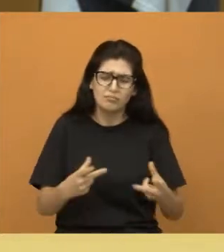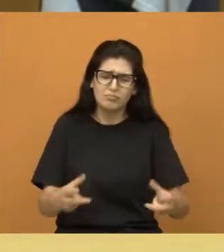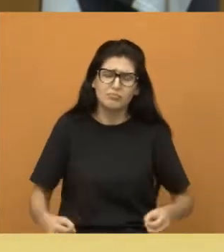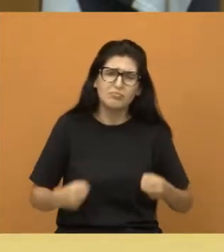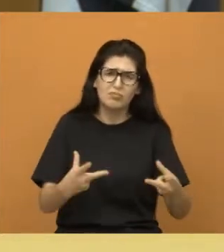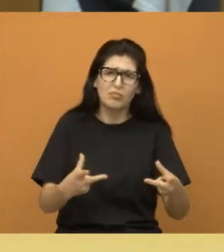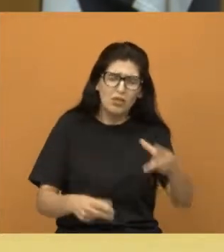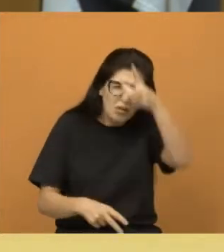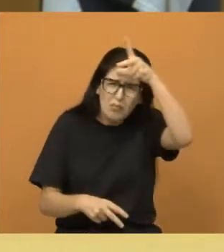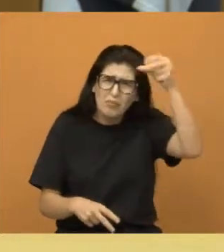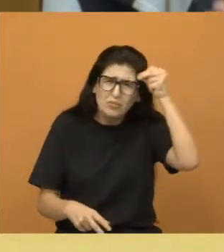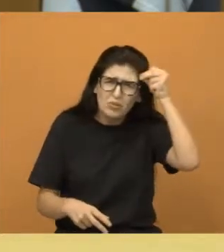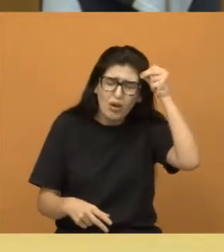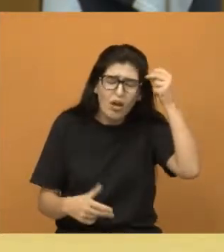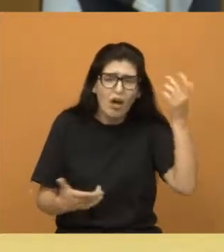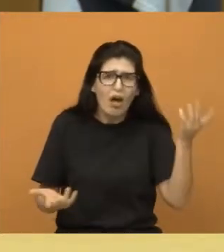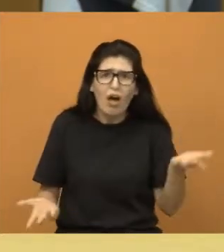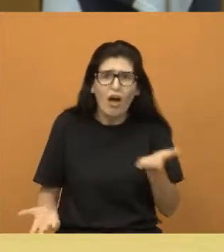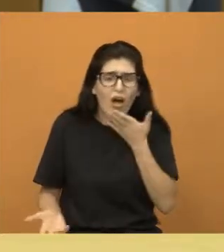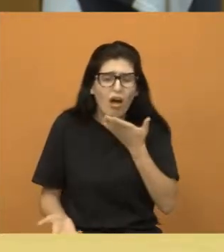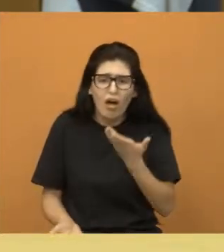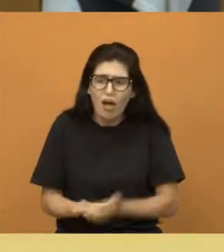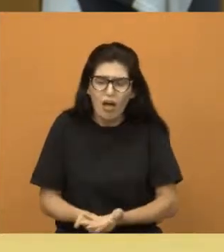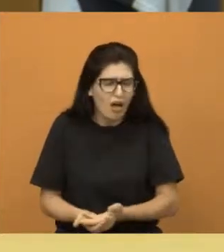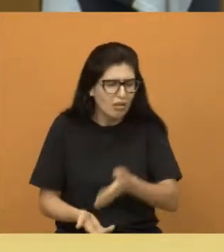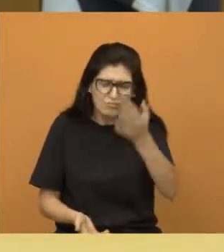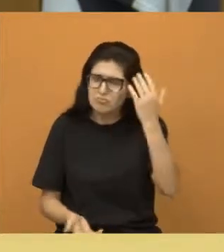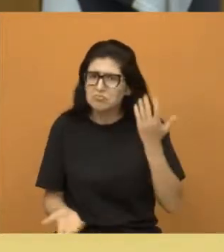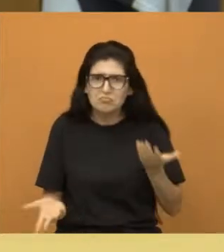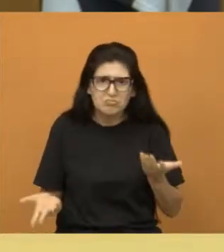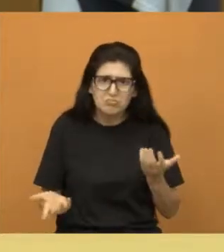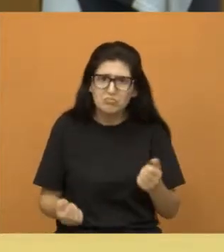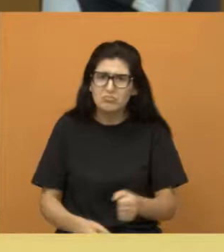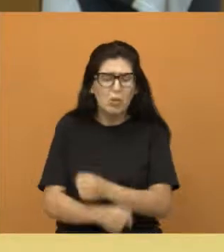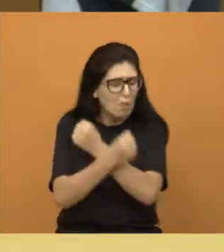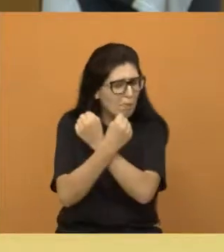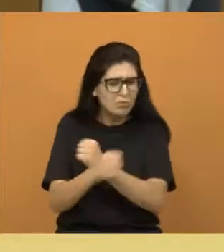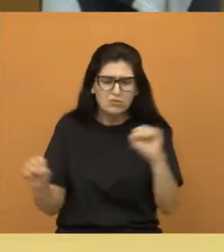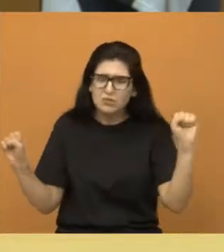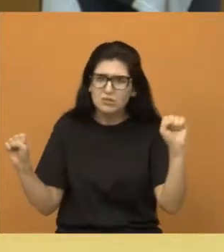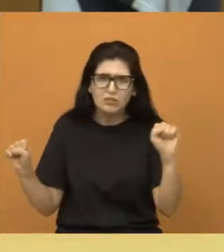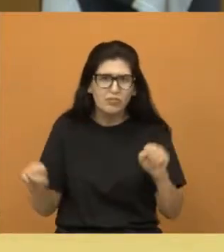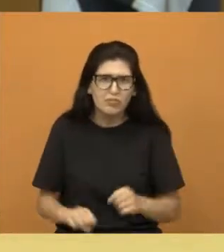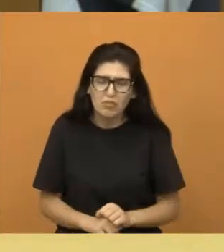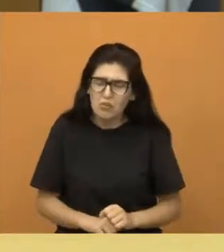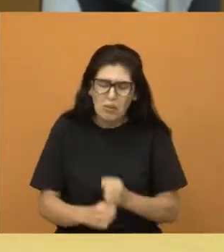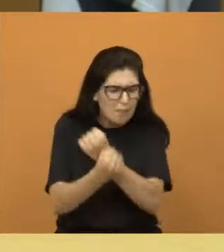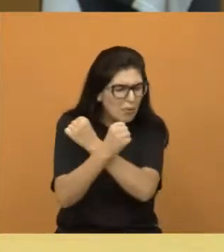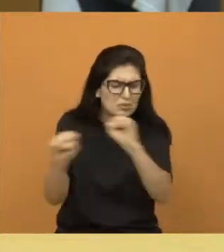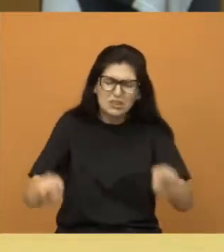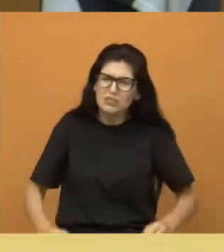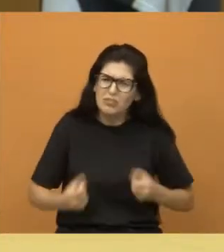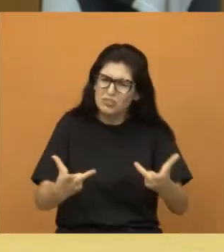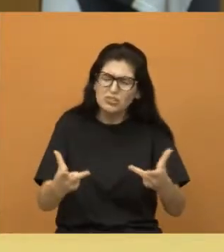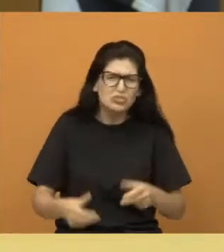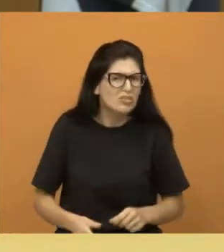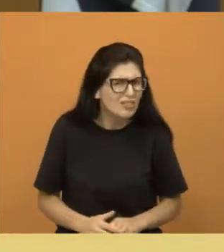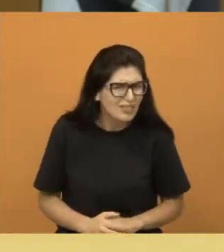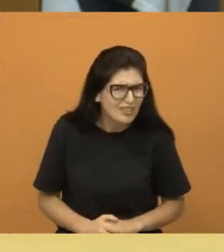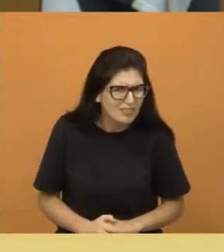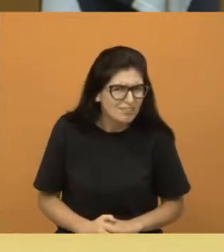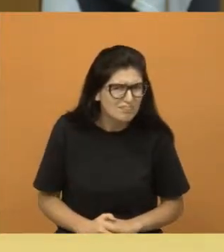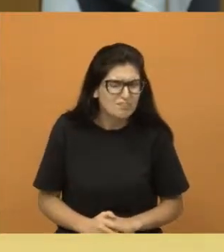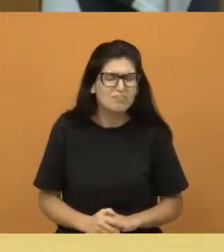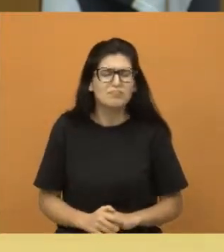Não sei, gente, eu não sei, não é possível. Não é possível. Eu gostaria até que